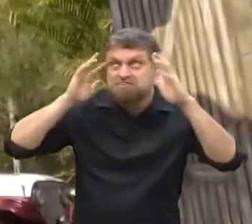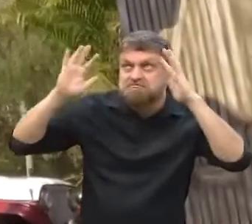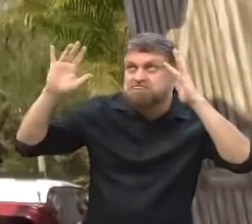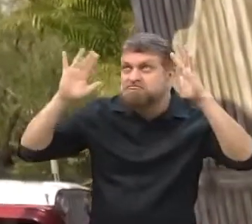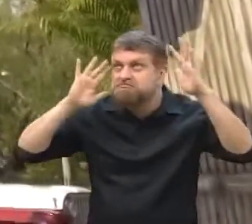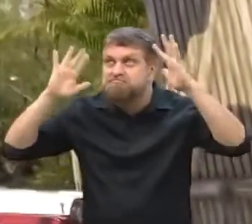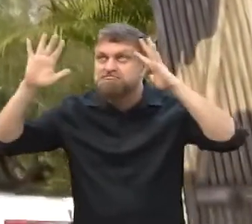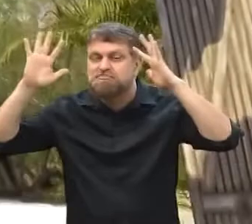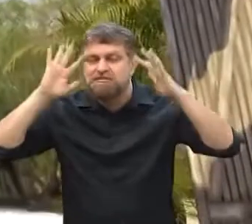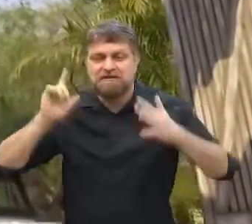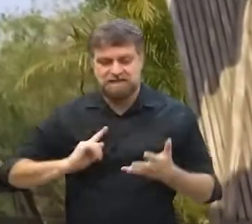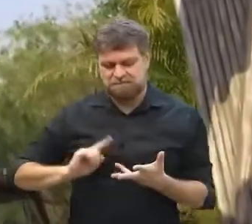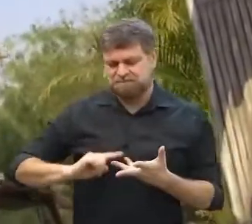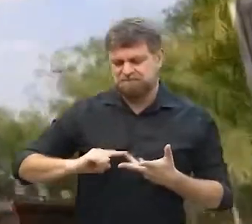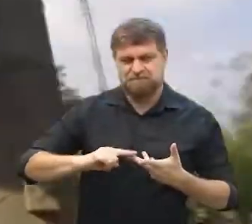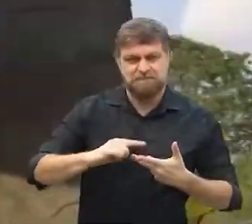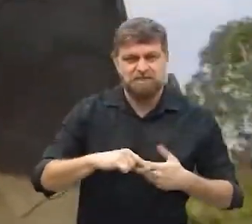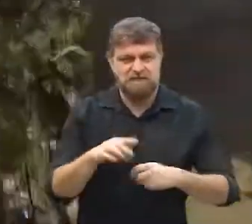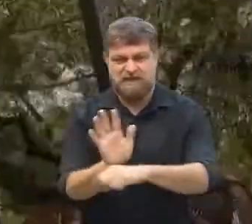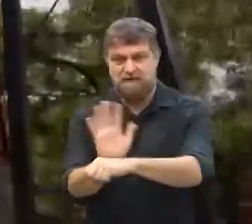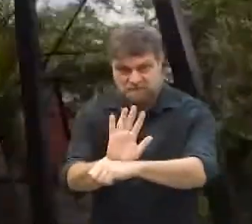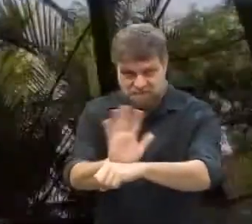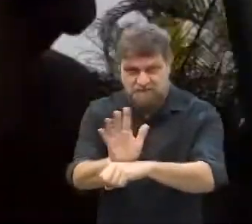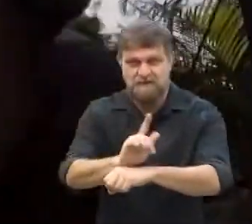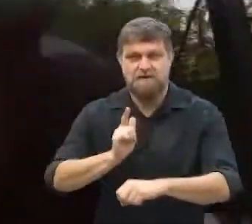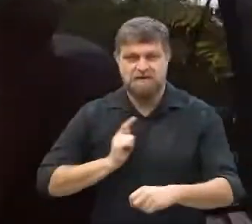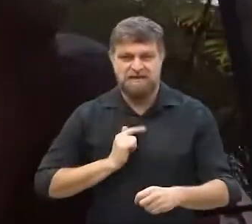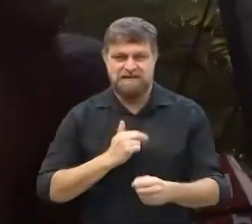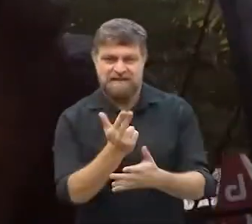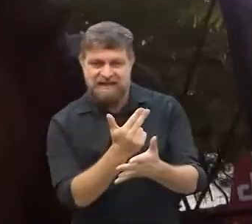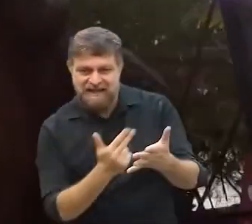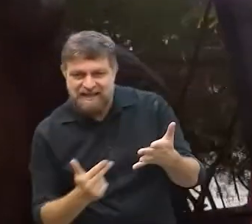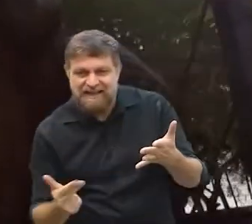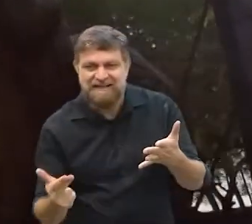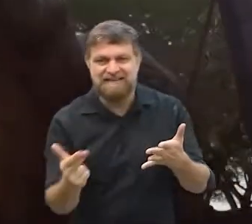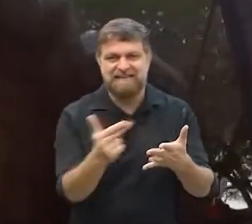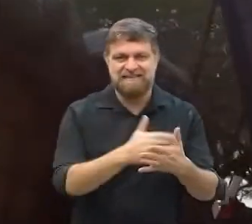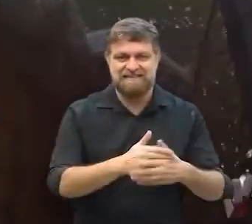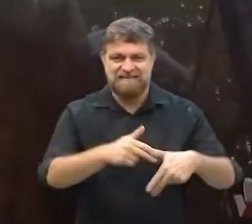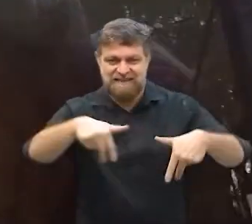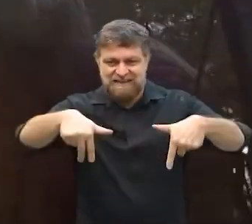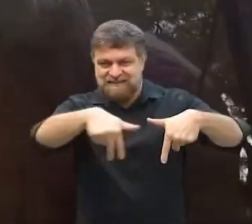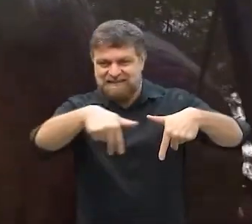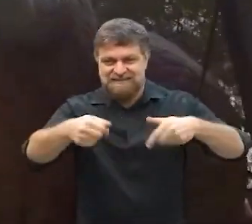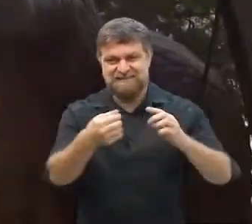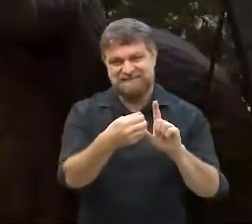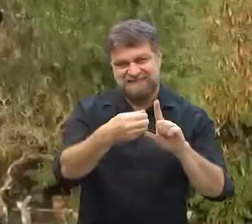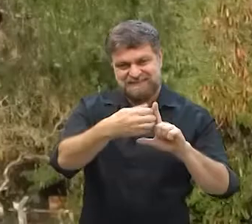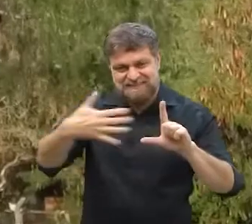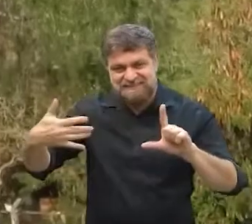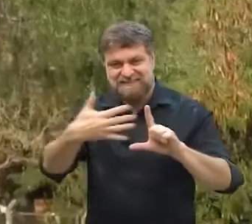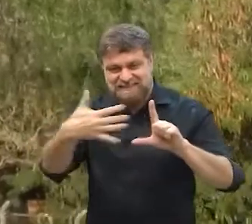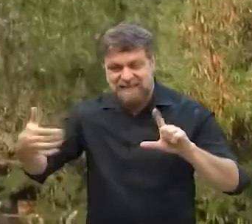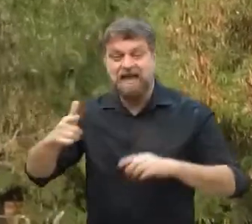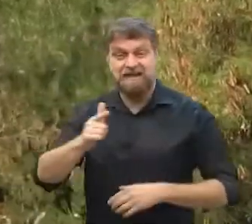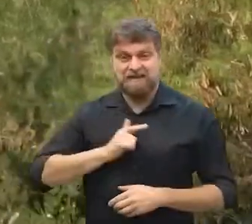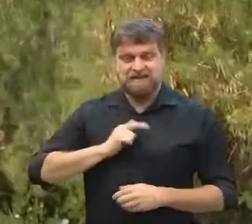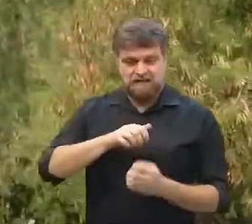mais, e tem uma série de coisas, né, tem filme, tem desenho, tem série. Então, quer